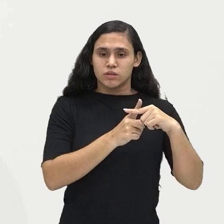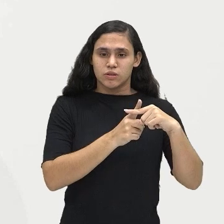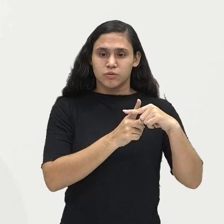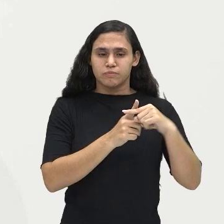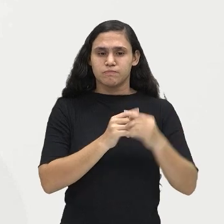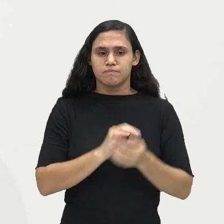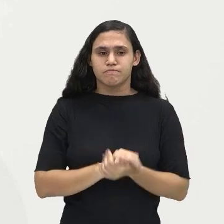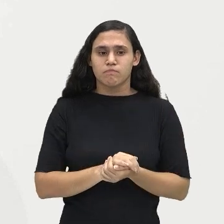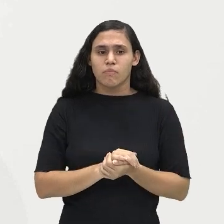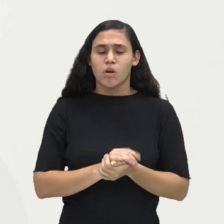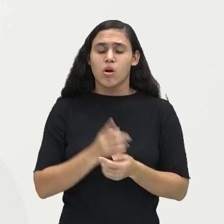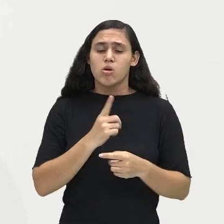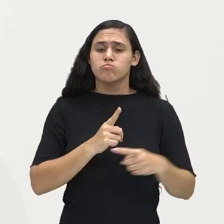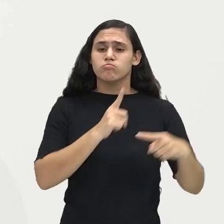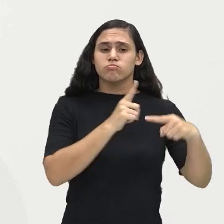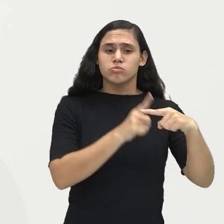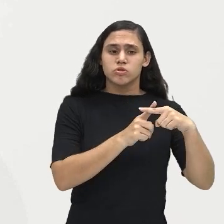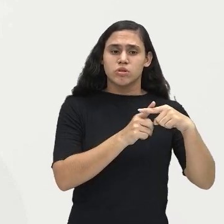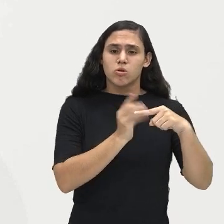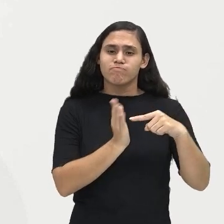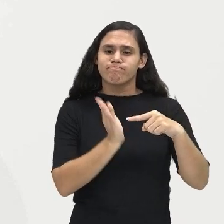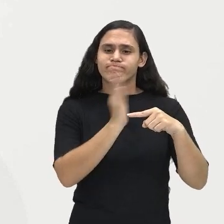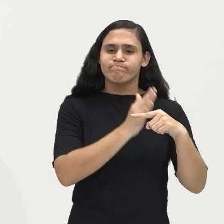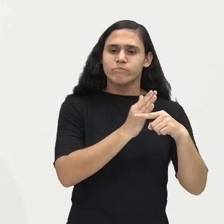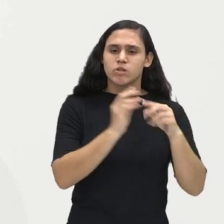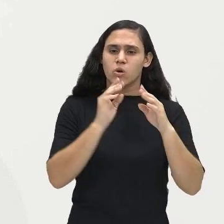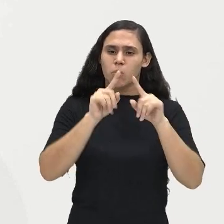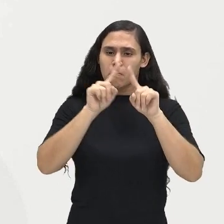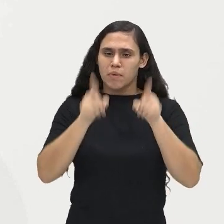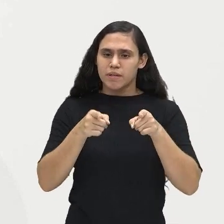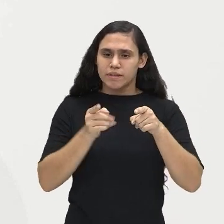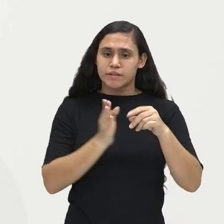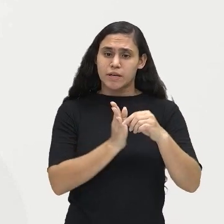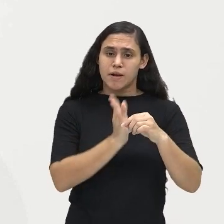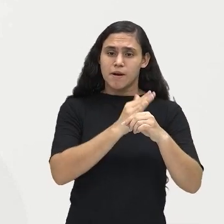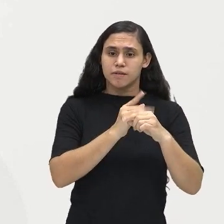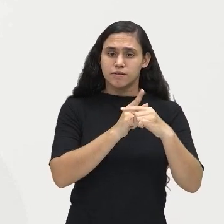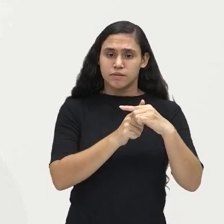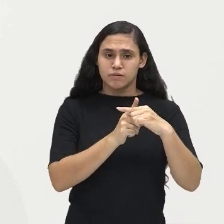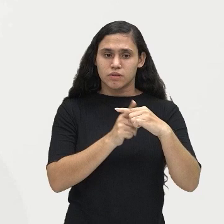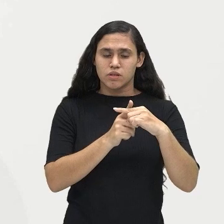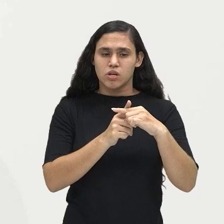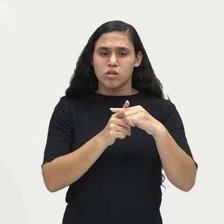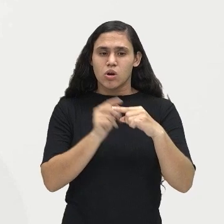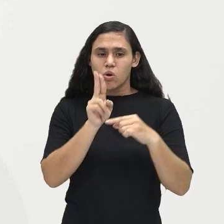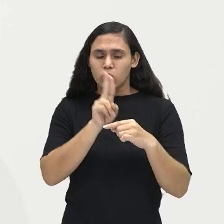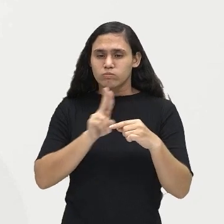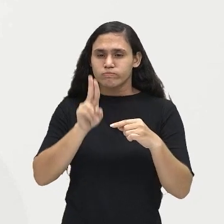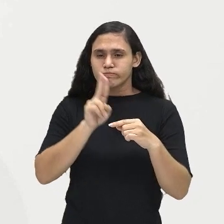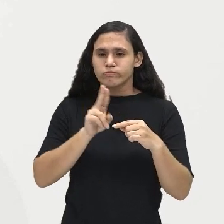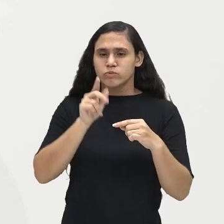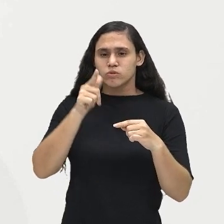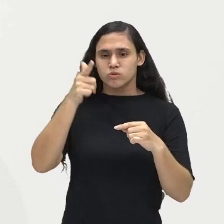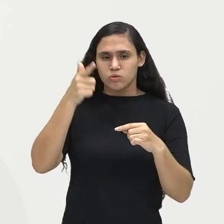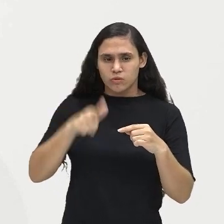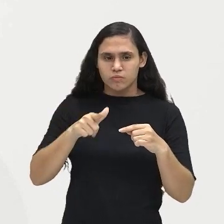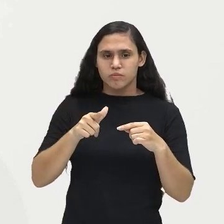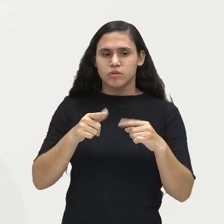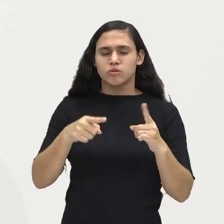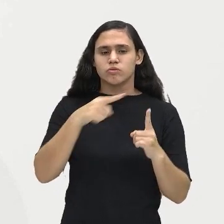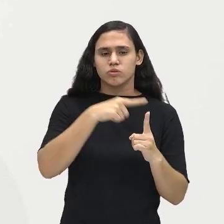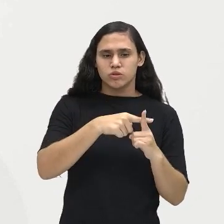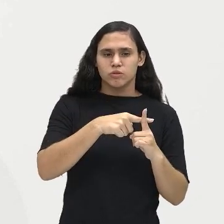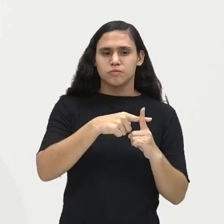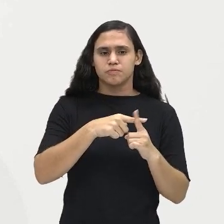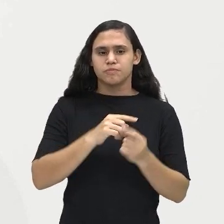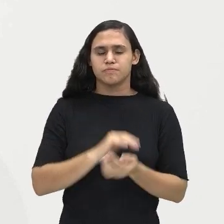Um sinal de mais antes de um parêntese, ó, a gente repete o sinal que está dentro do parêntese, ó. Mais e mais, mais.